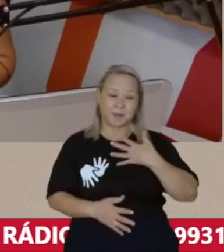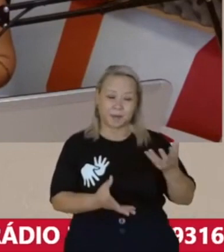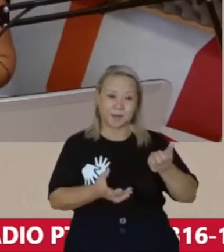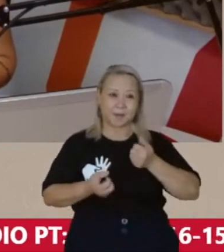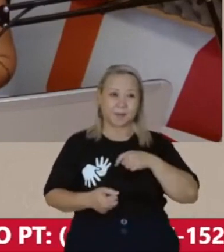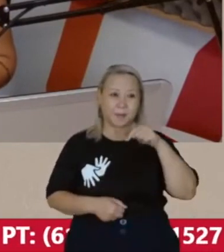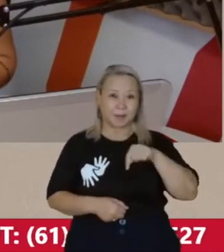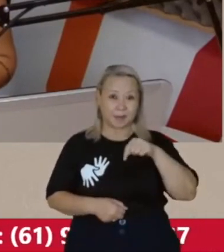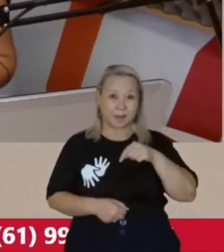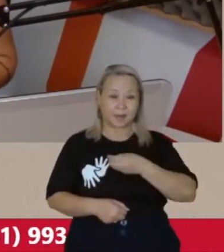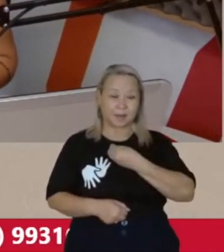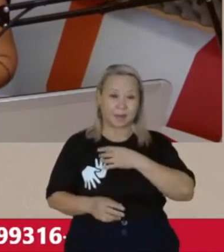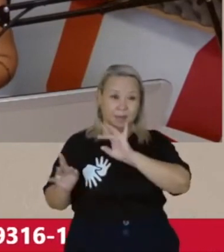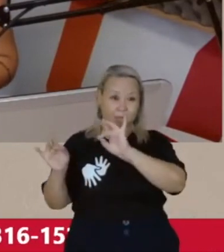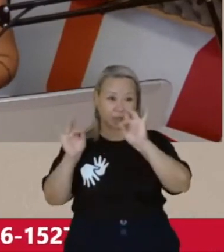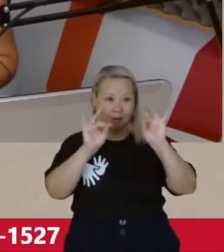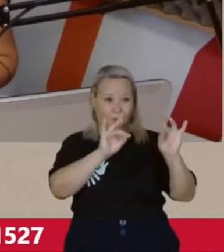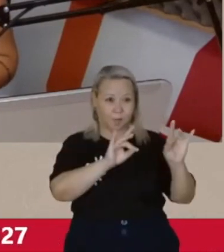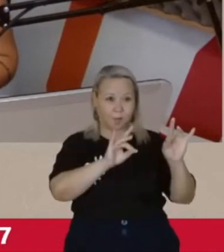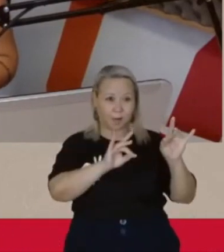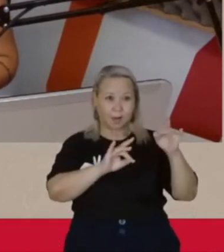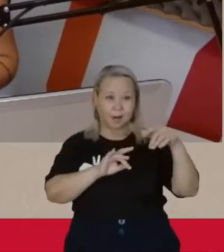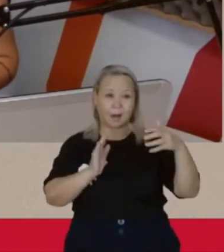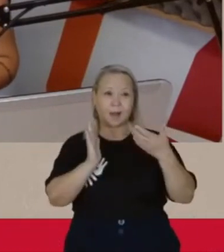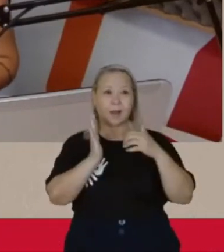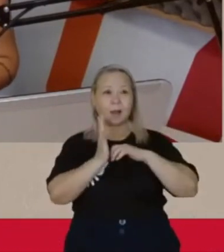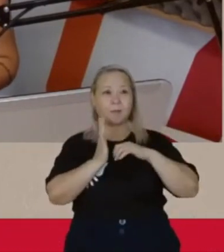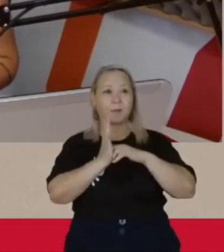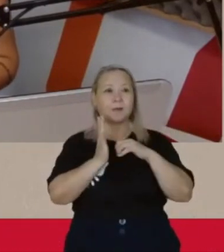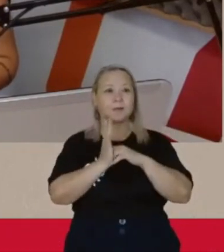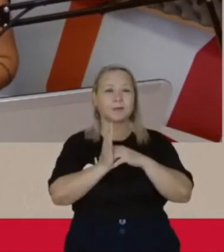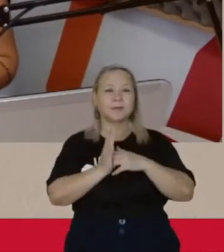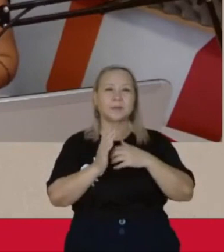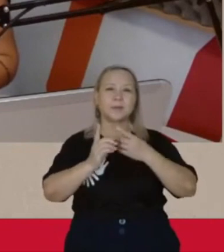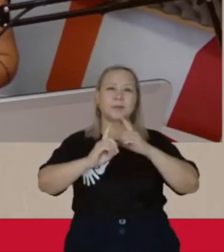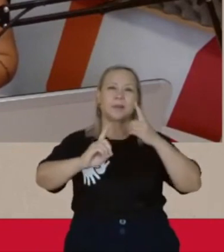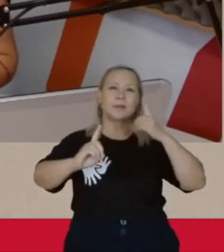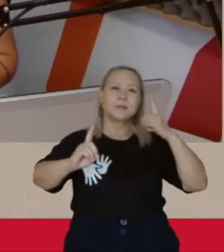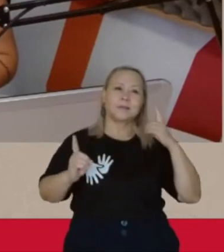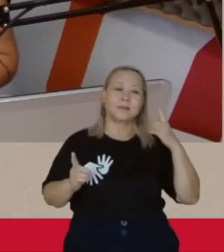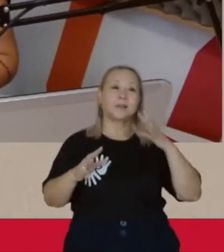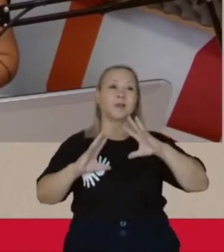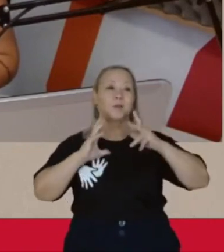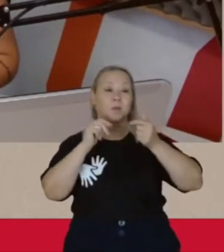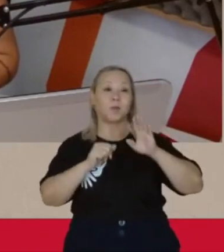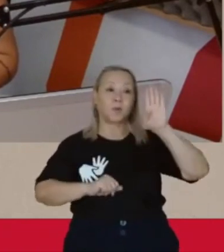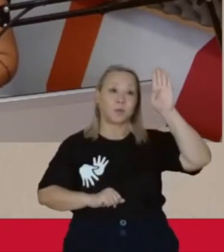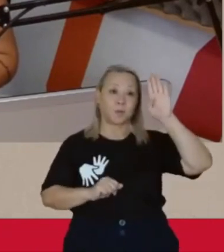A gente, né, que acompanha lá pelo Senado, a gente acompanhava à distância todo o